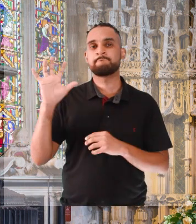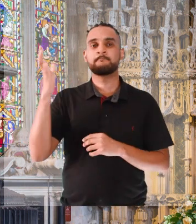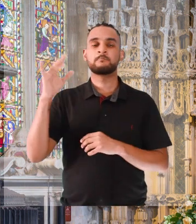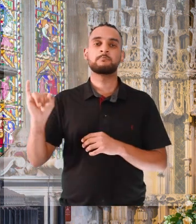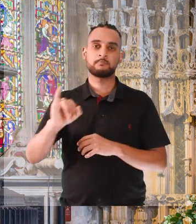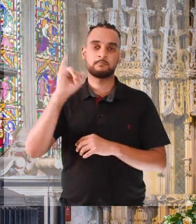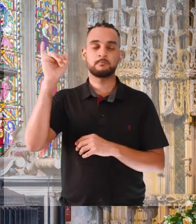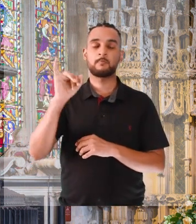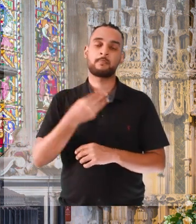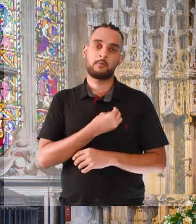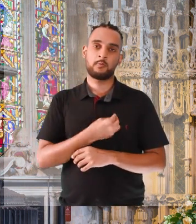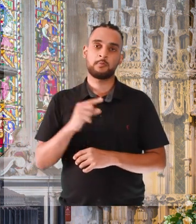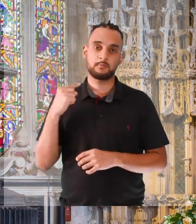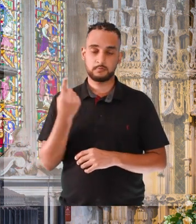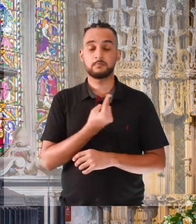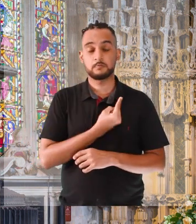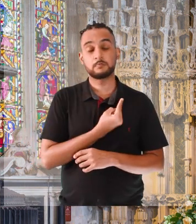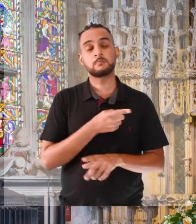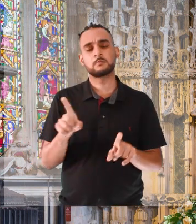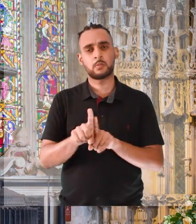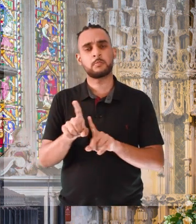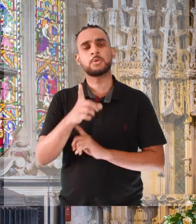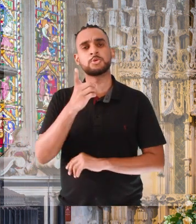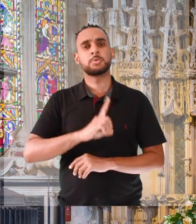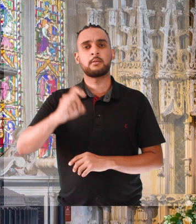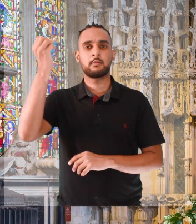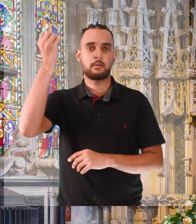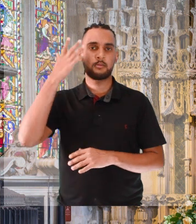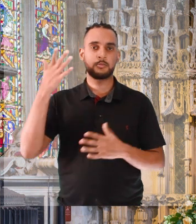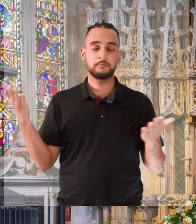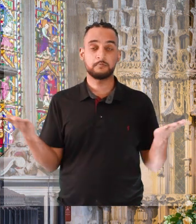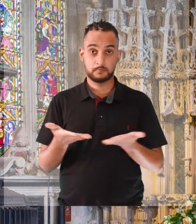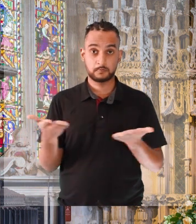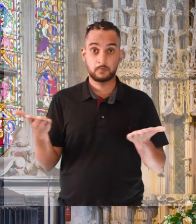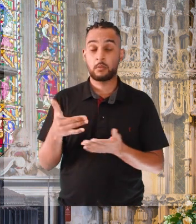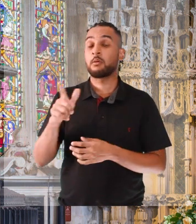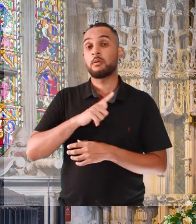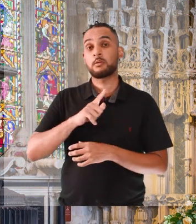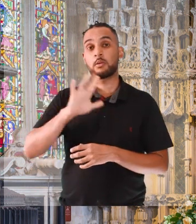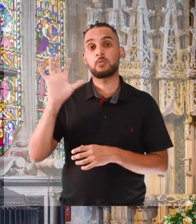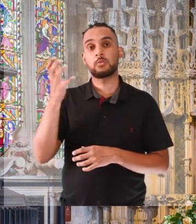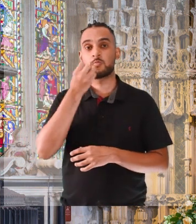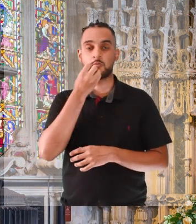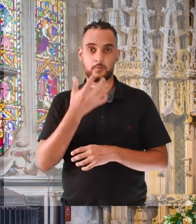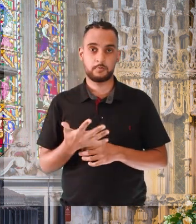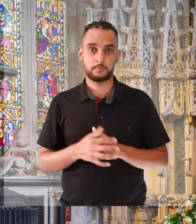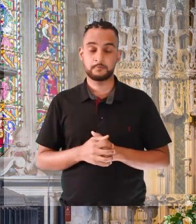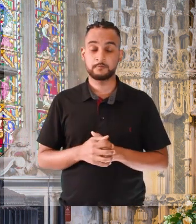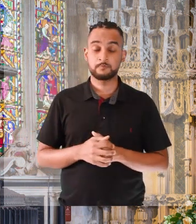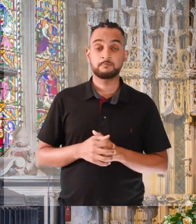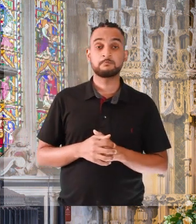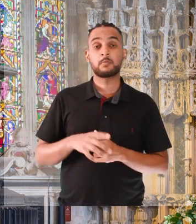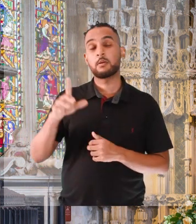sinais visíveis que nos conferem a graça em todas as circunstâncias importantes da nossa vida e nos dão direito às